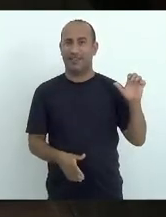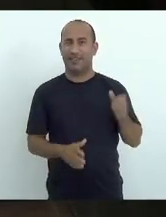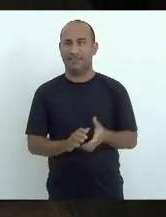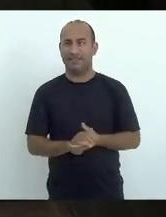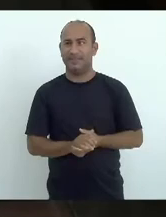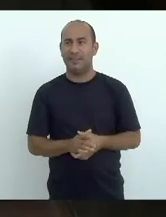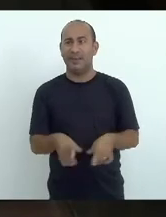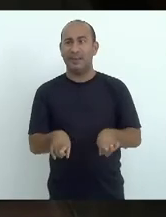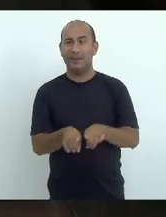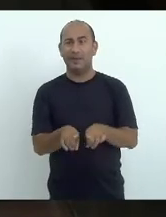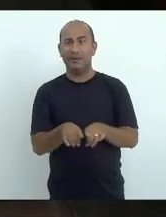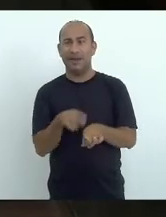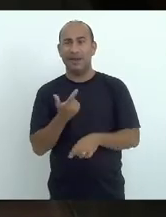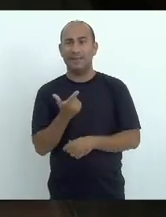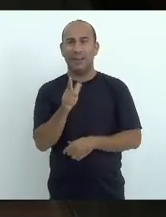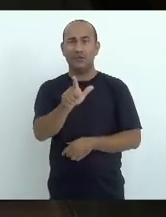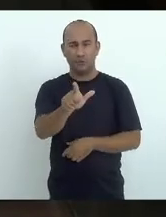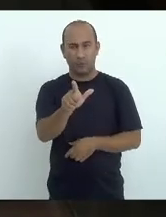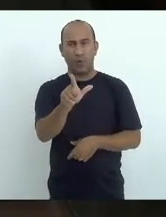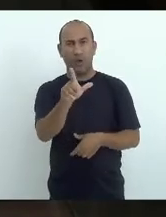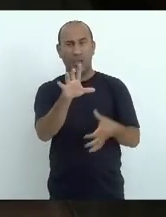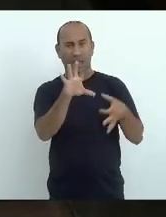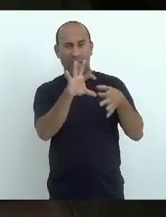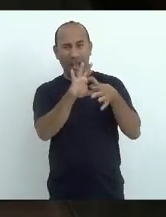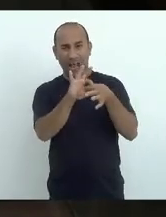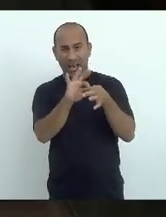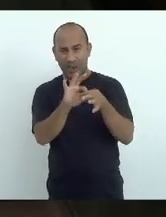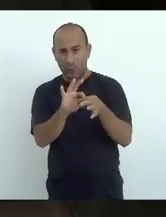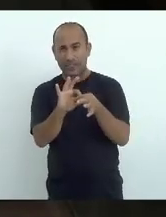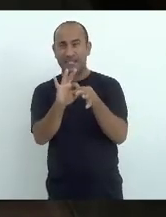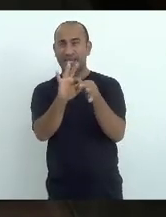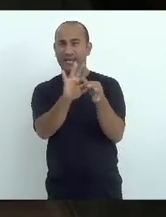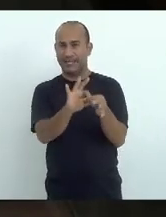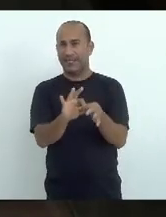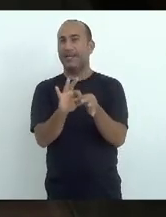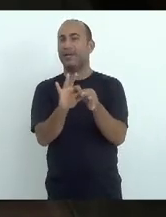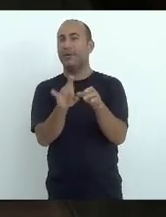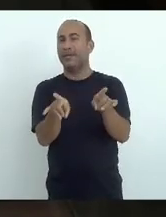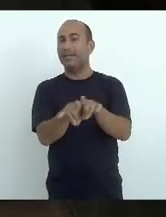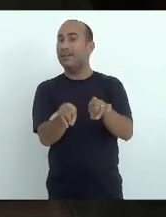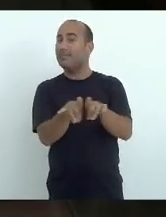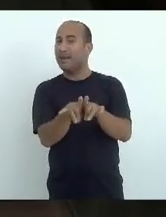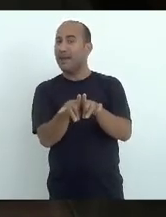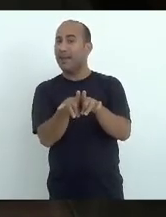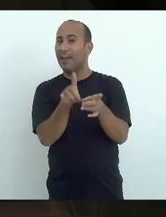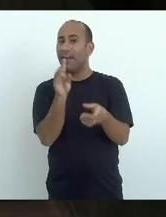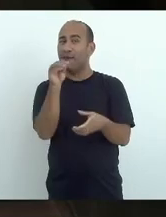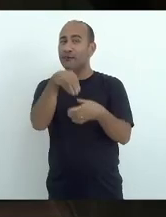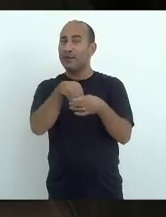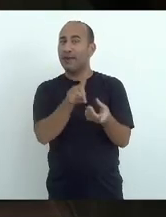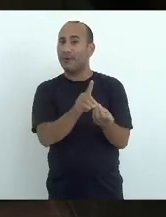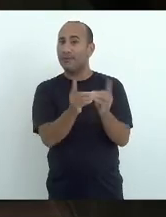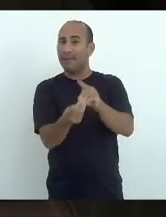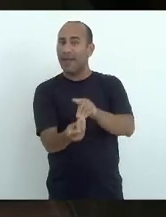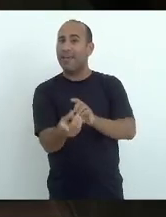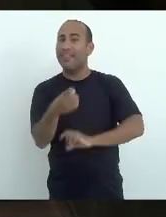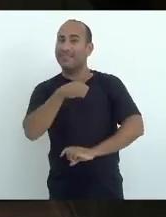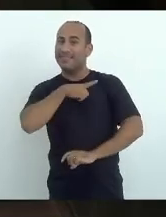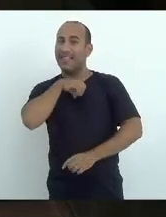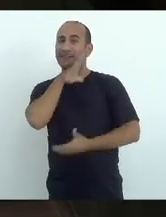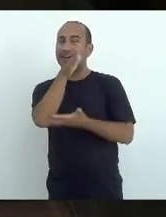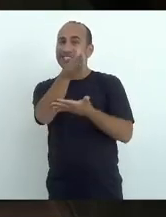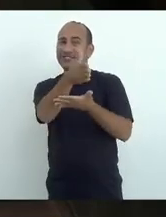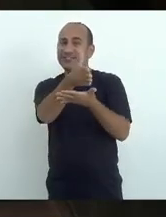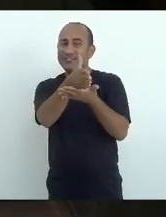e das outras correntes ideológicas, também votaram o contrário. Houve uma divisão